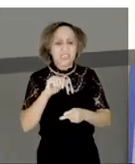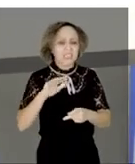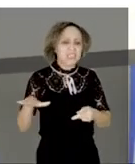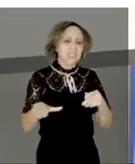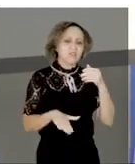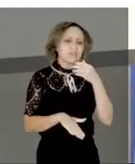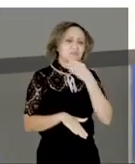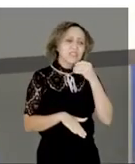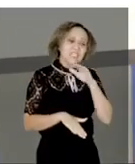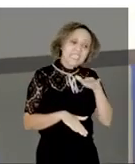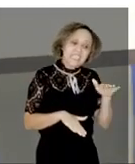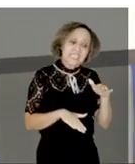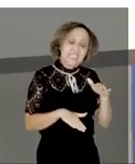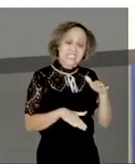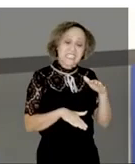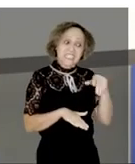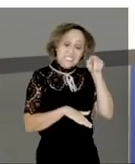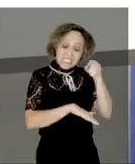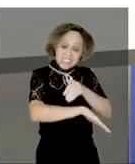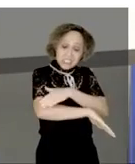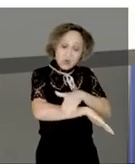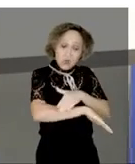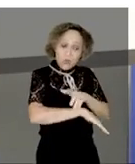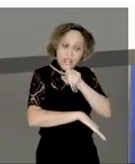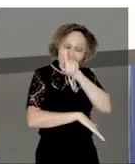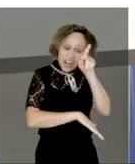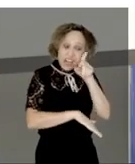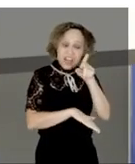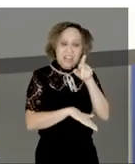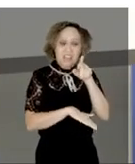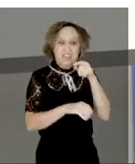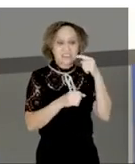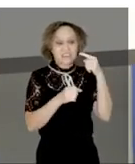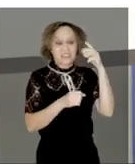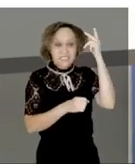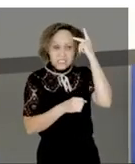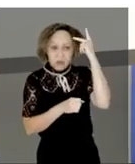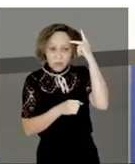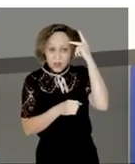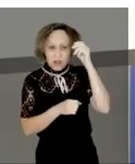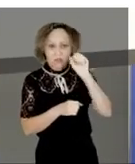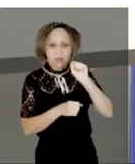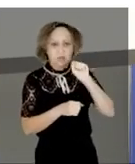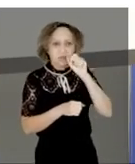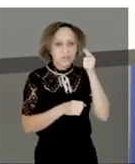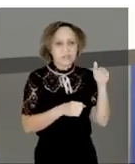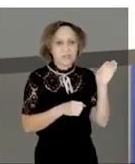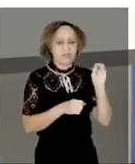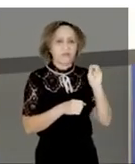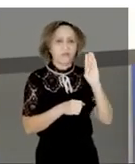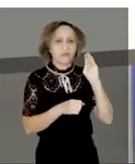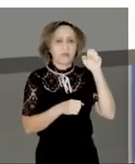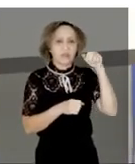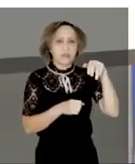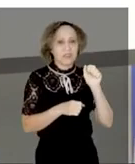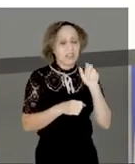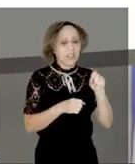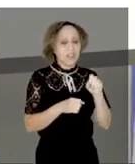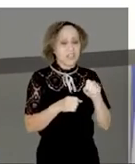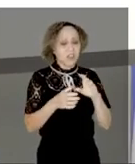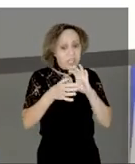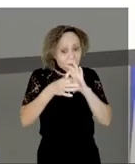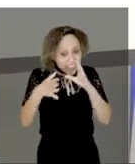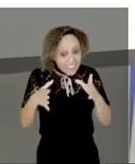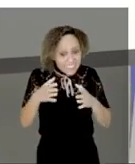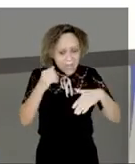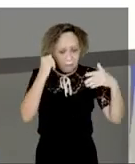E não é democracia prenderem o maior líder político da história do nosso